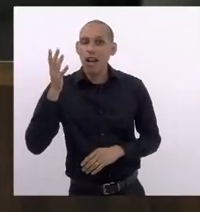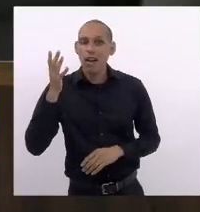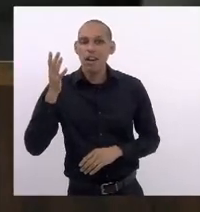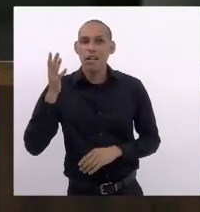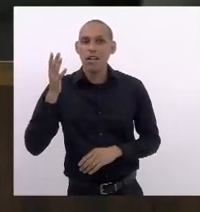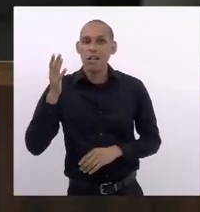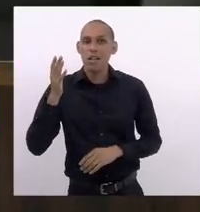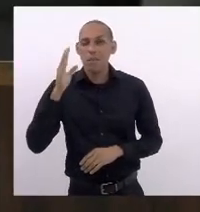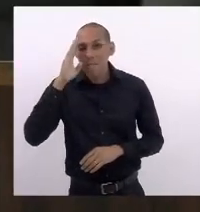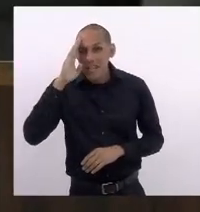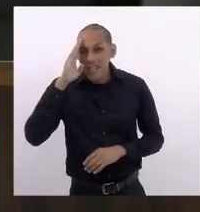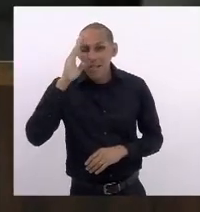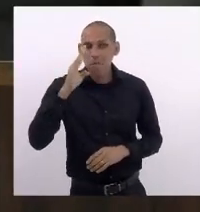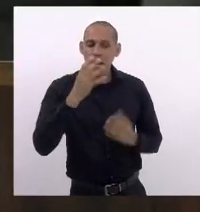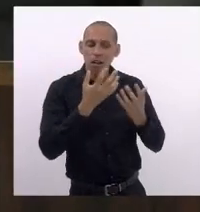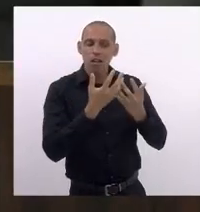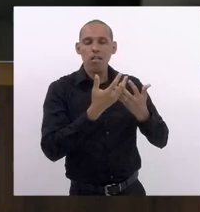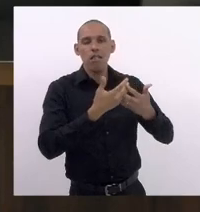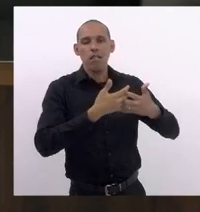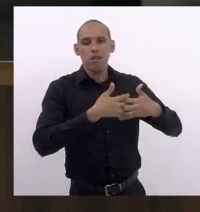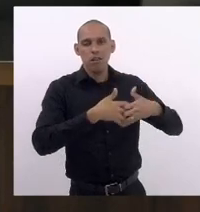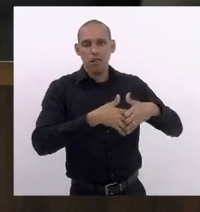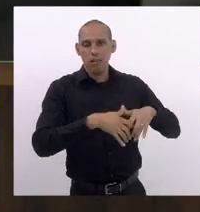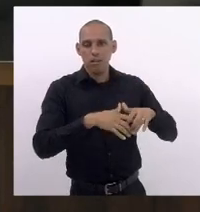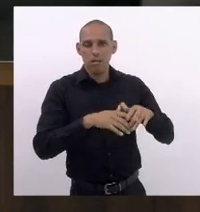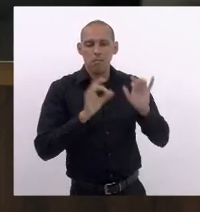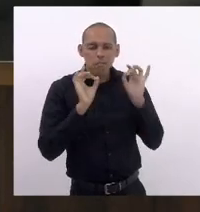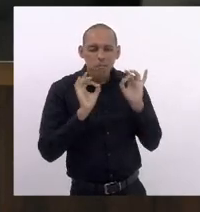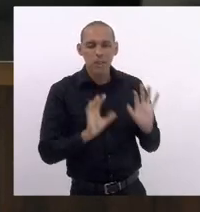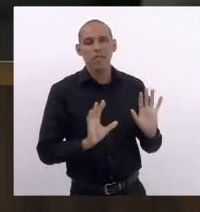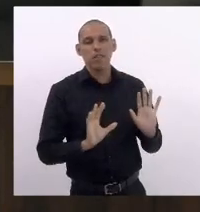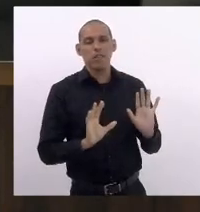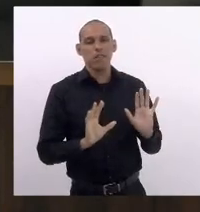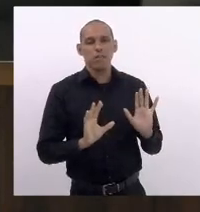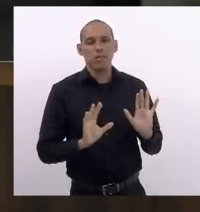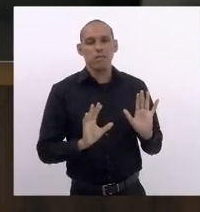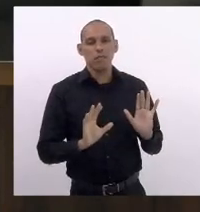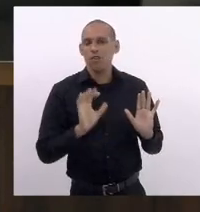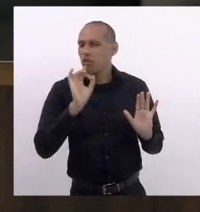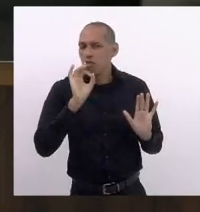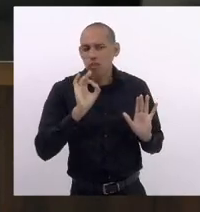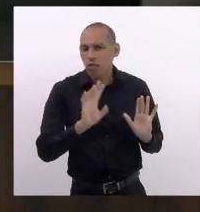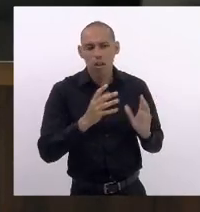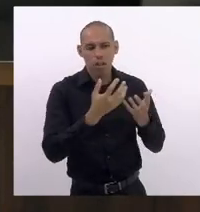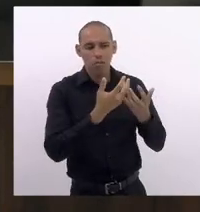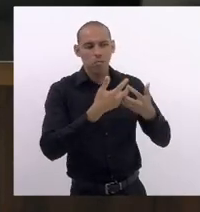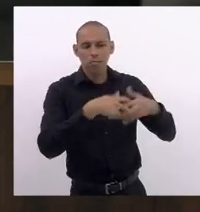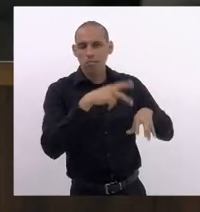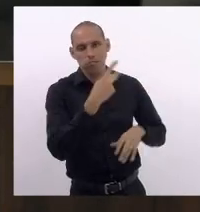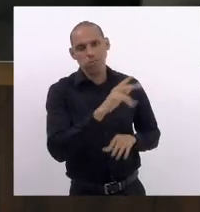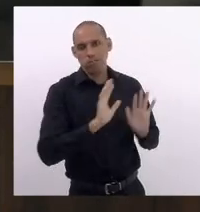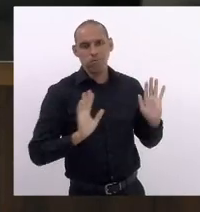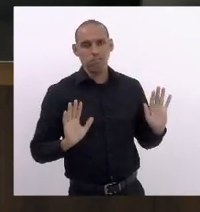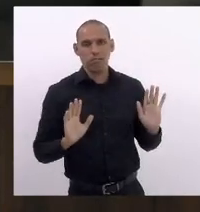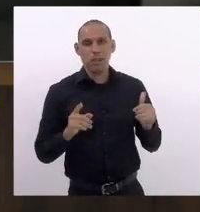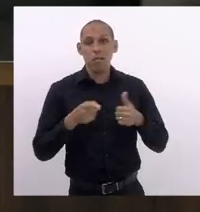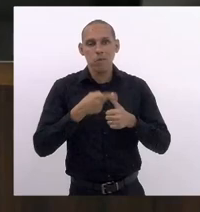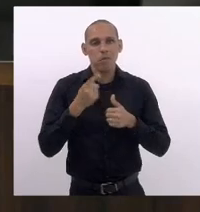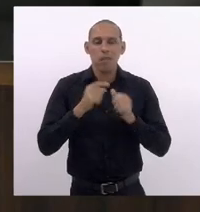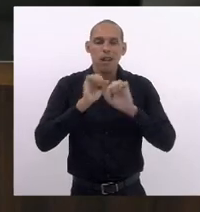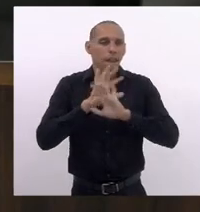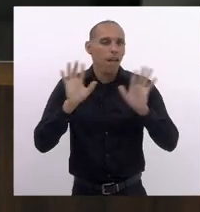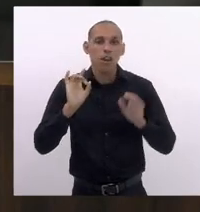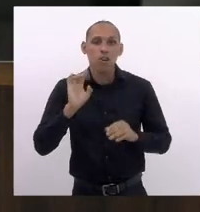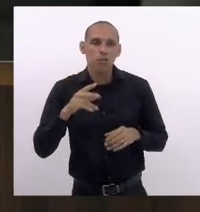especificamente de Petrópolis, está muito específico. E ali é só para Petrópolis, entendeu? O primeiro está muito claro que é só